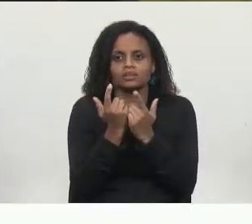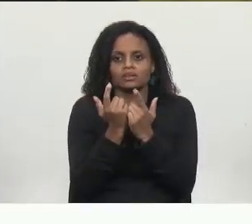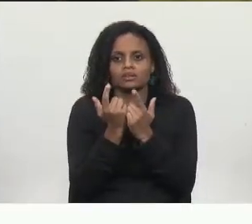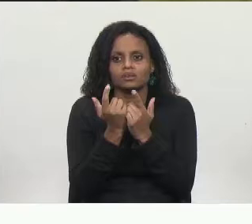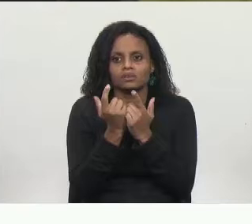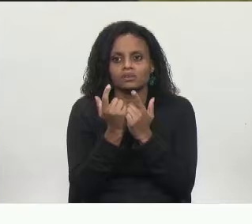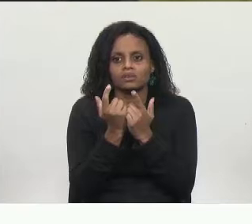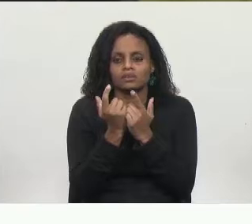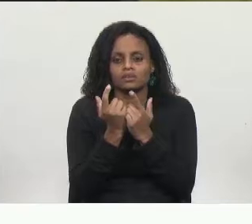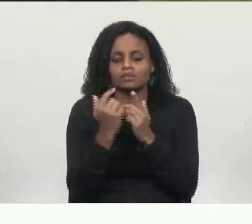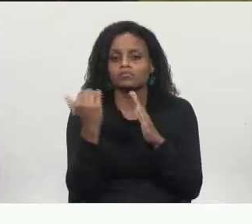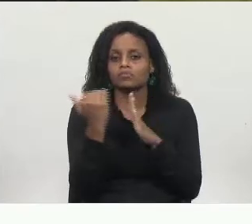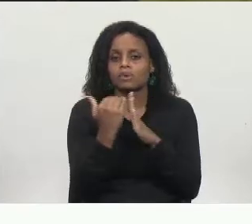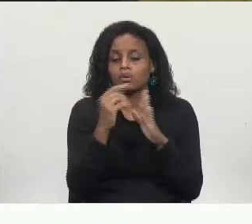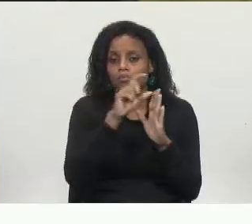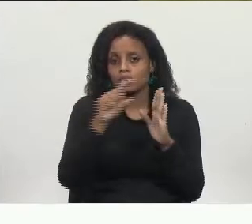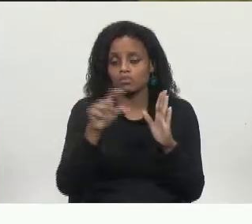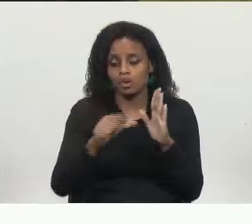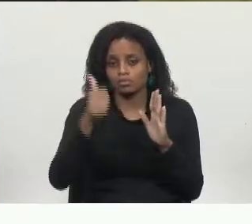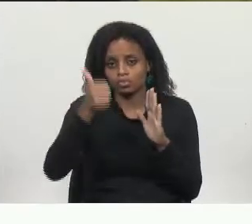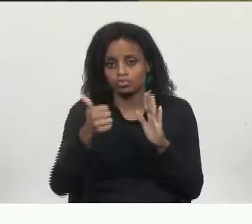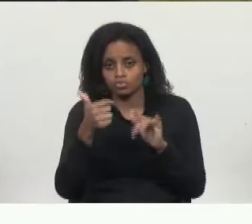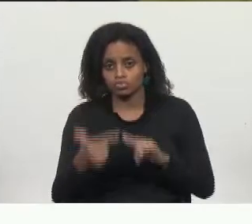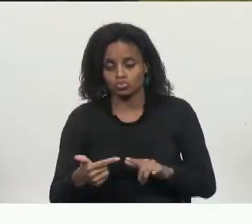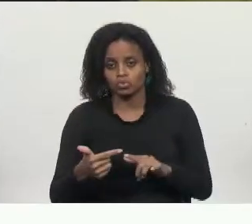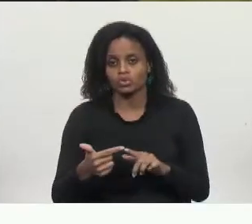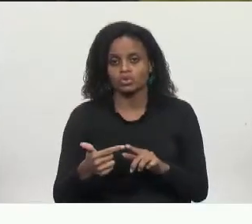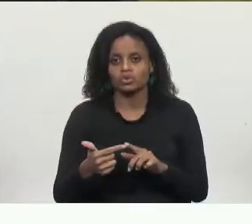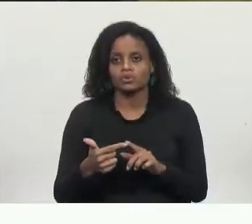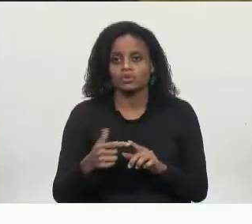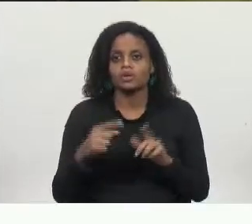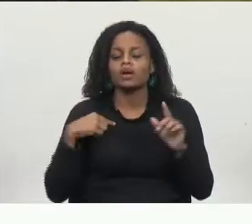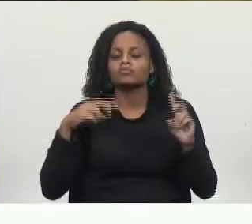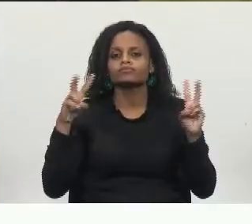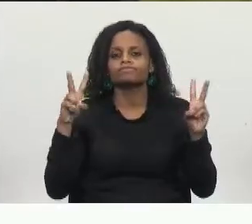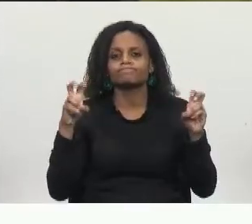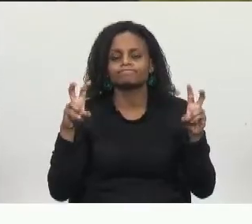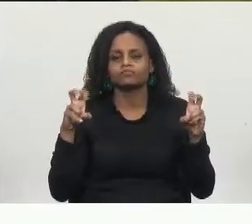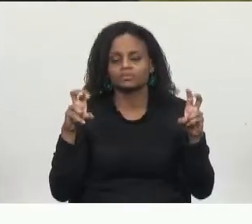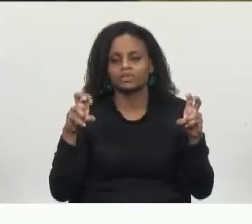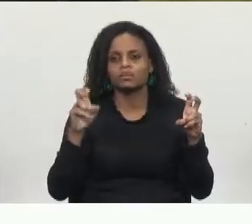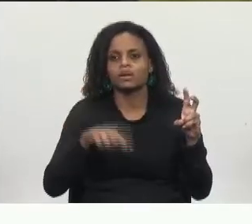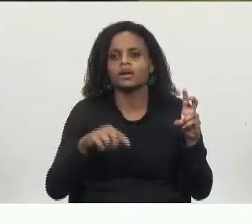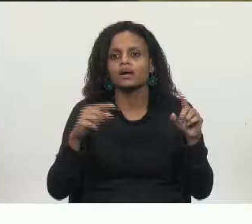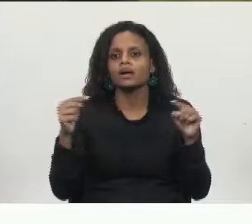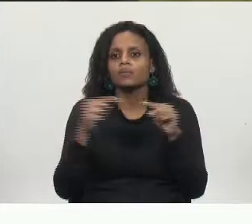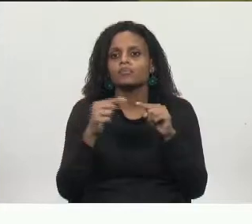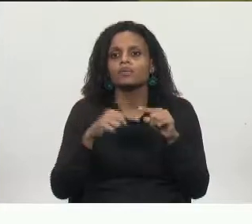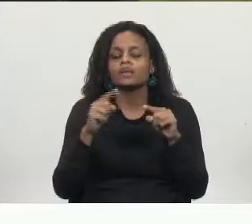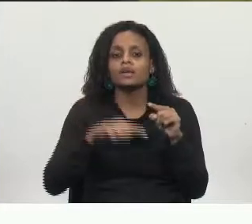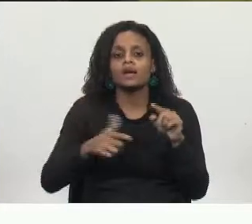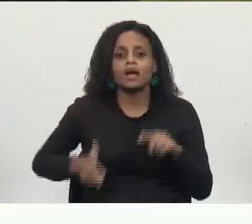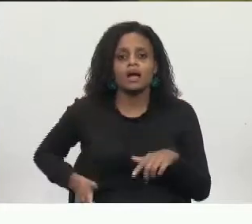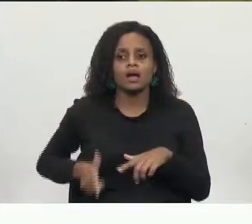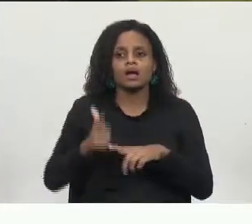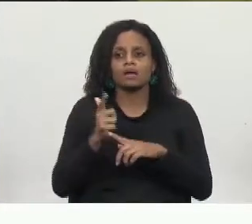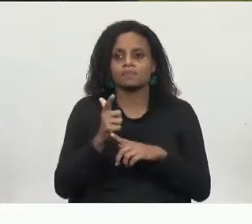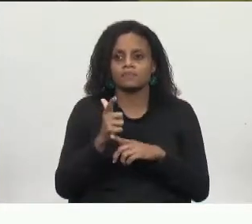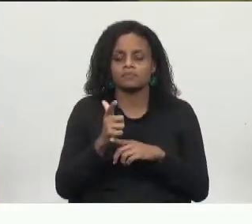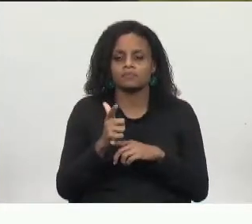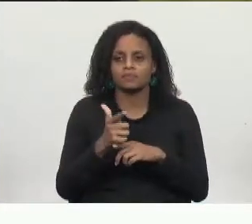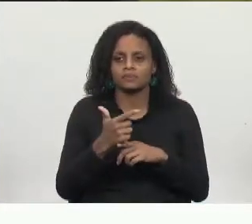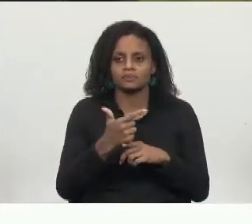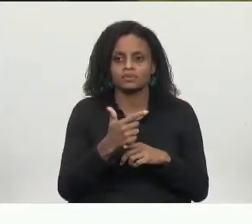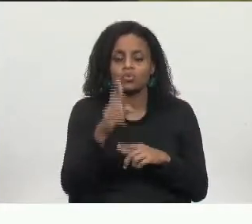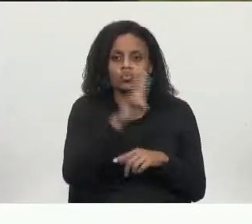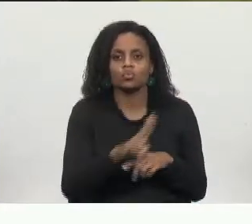seus parágrafos 1º e 2º. Esse tema é relacionado ao porte de arma, ao